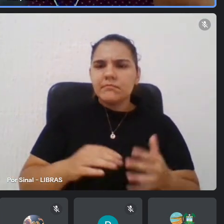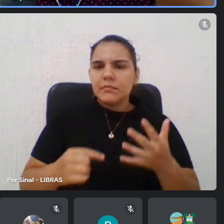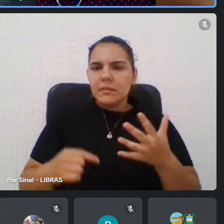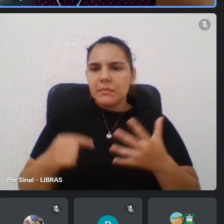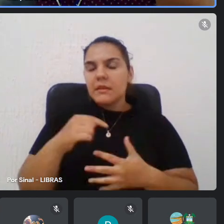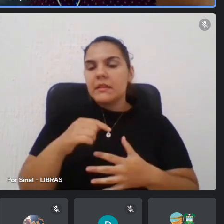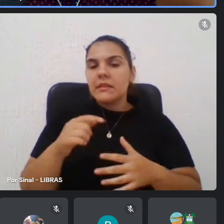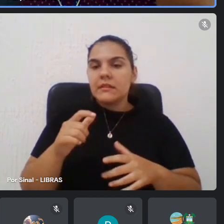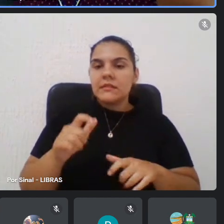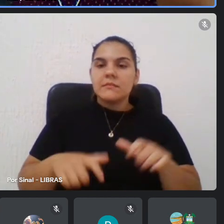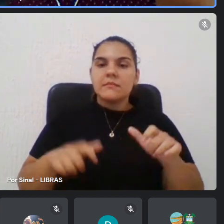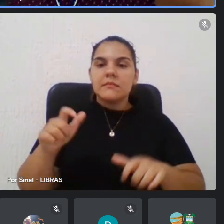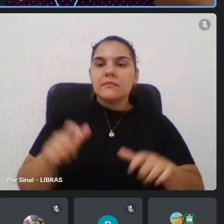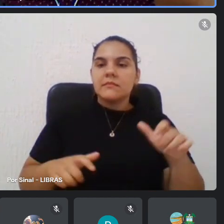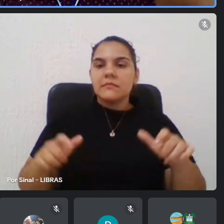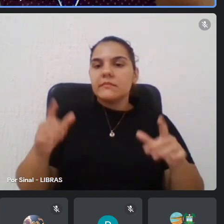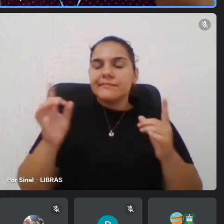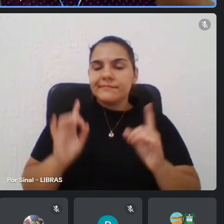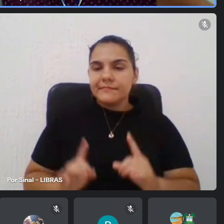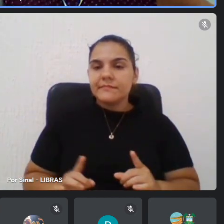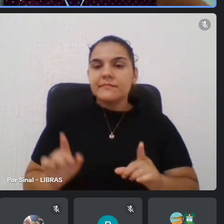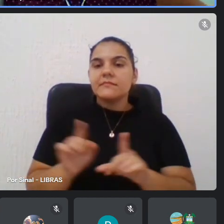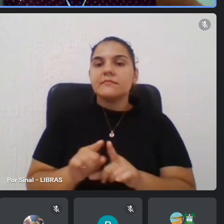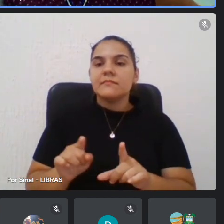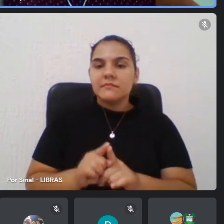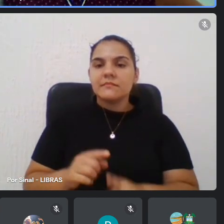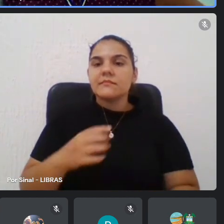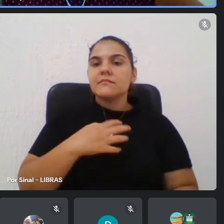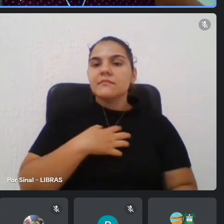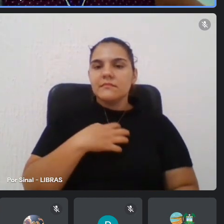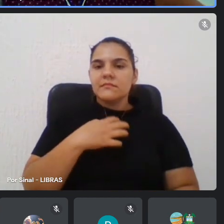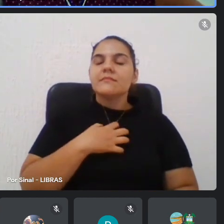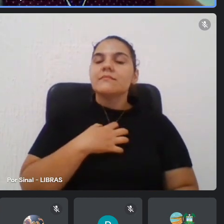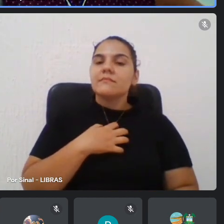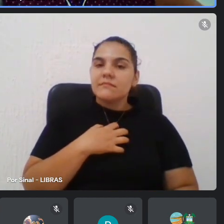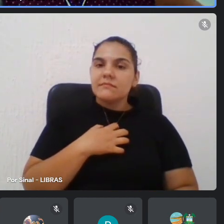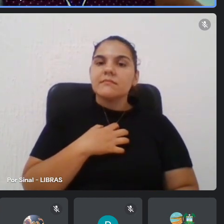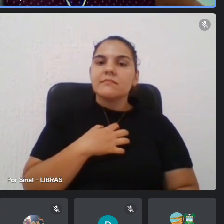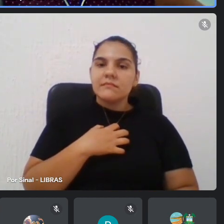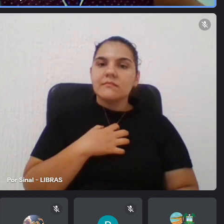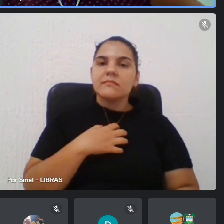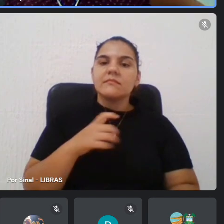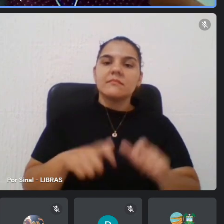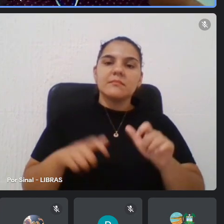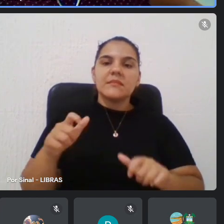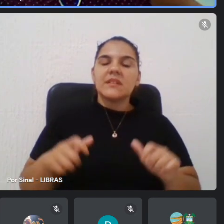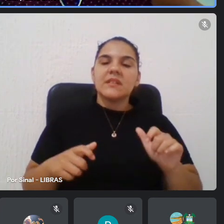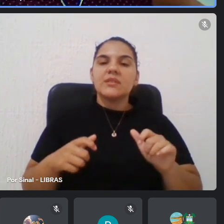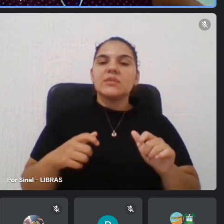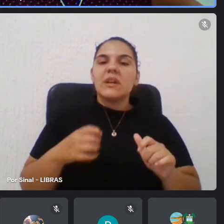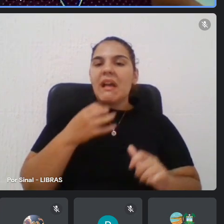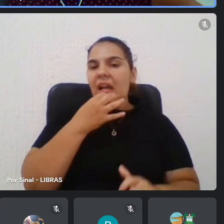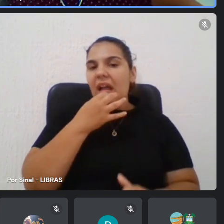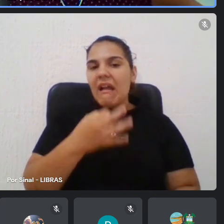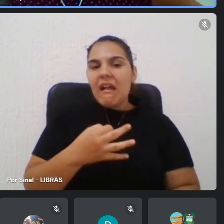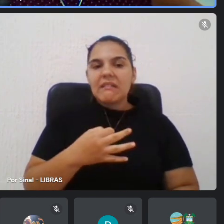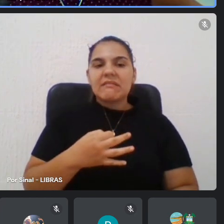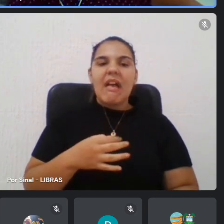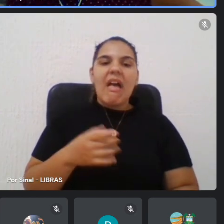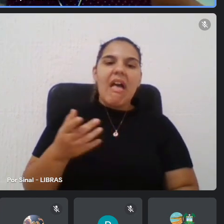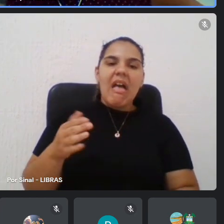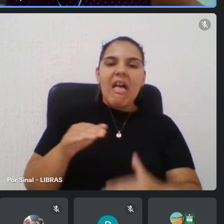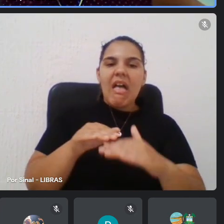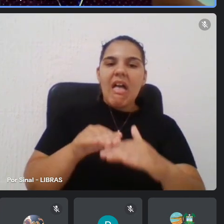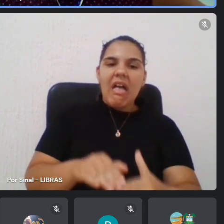também acabam sentindo esse amargor das pessoas acharem que eles estão à margem, que não tem para que